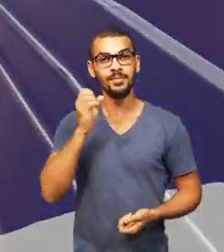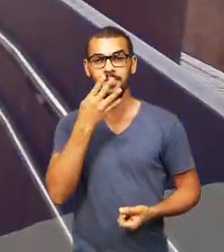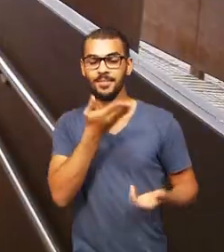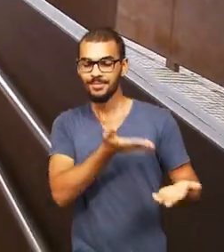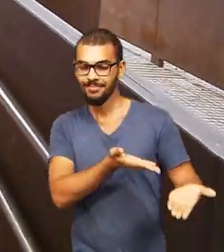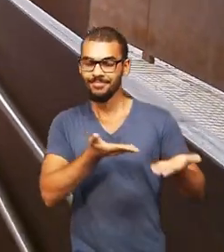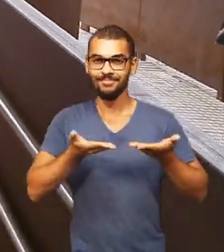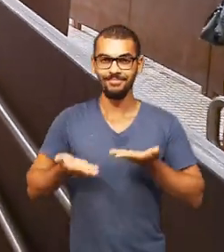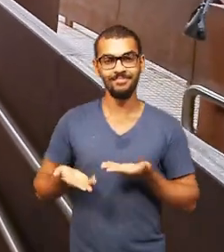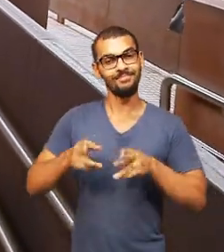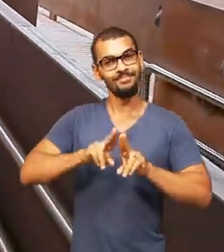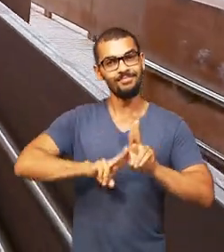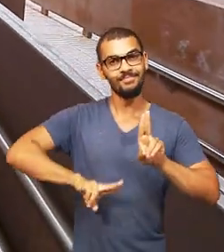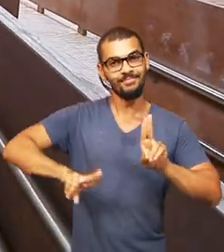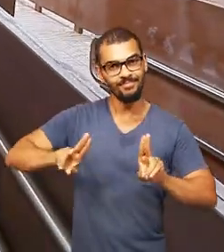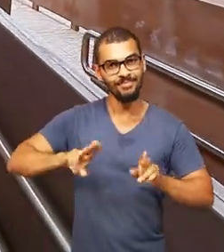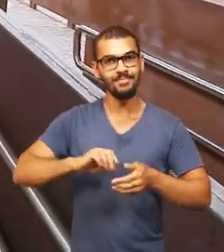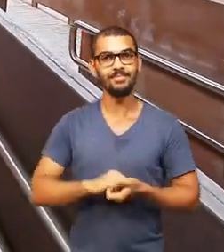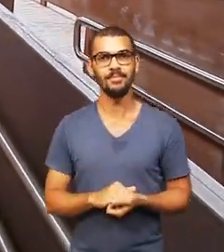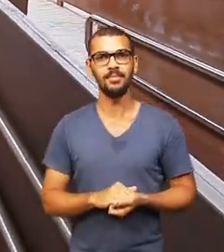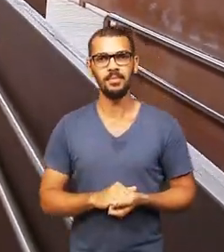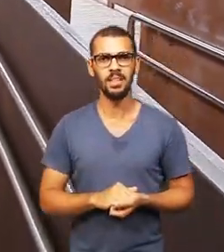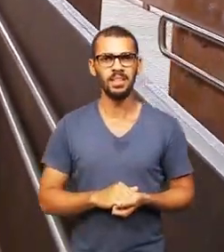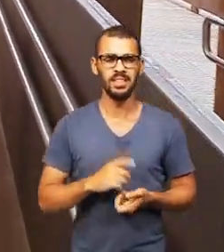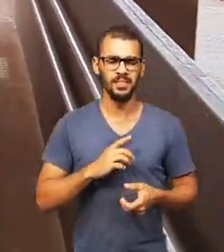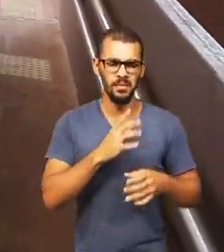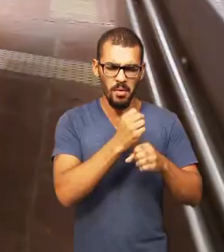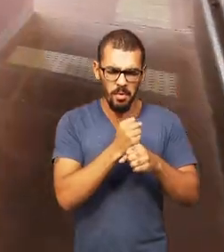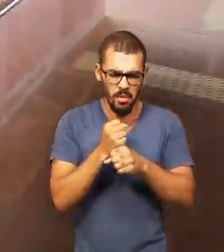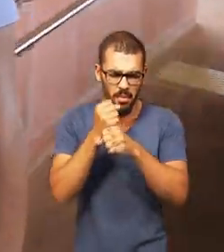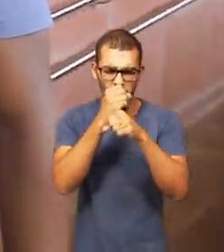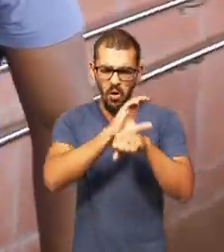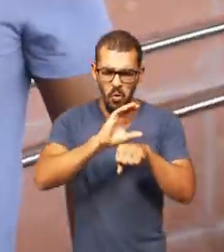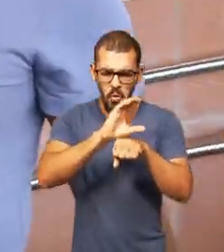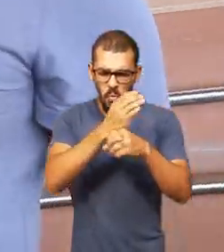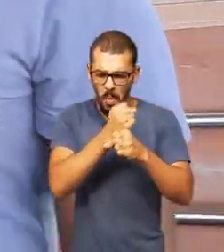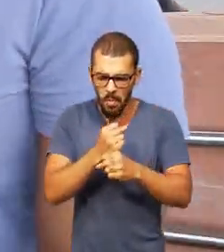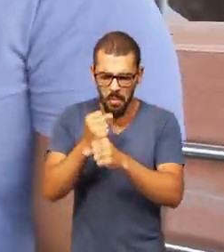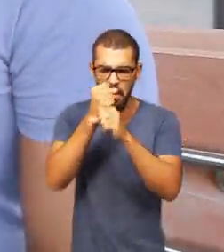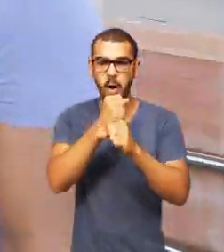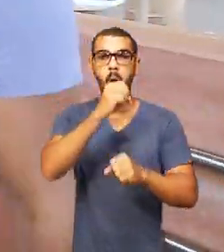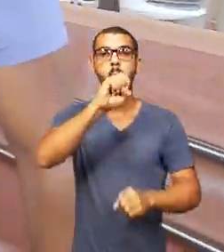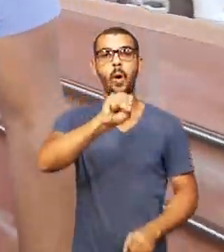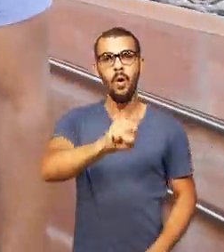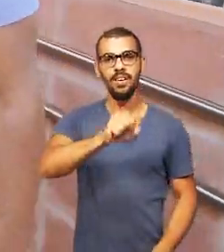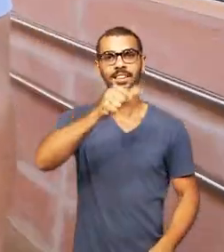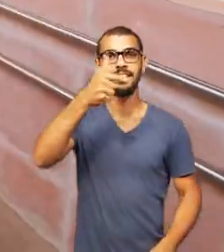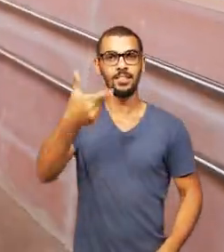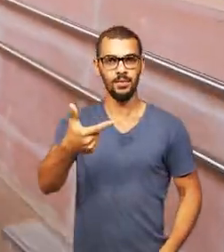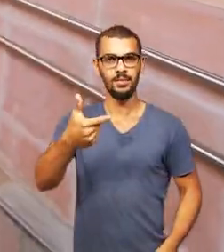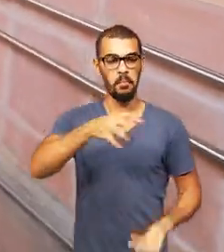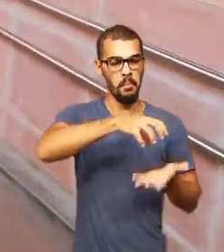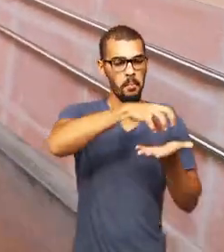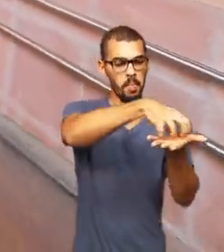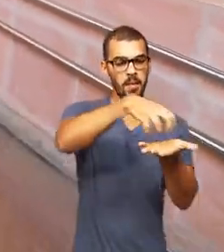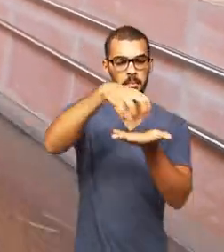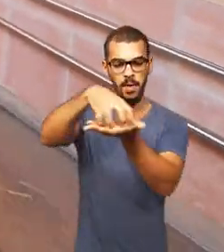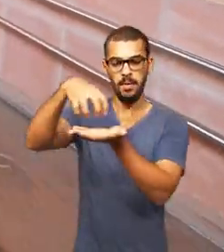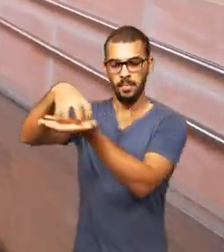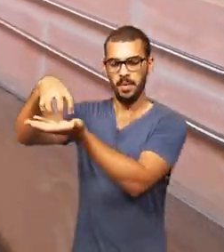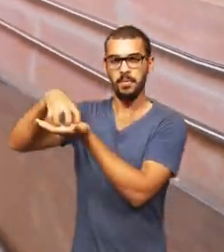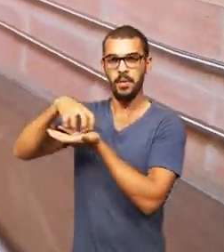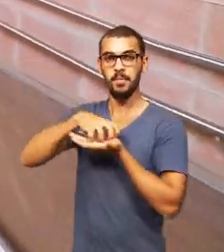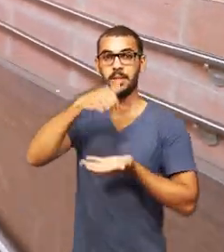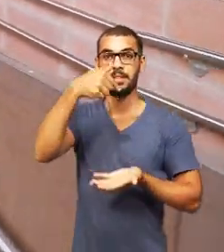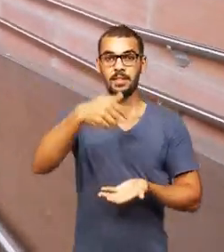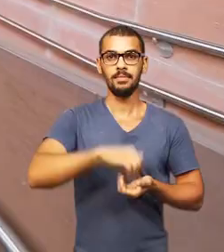Olá, bem-vindo à Universidade Federal de Uberlândia. Ao todo, são 82 cursos de graduação distribuídos em